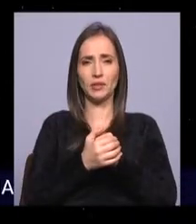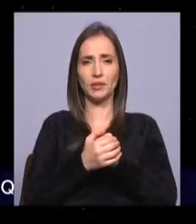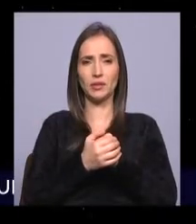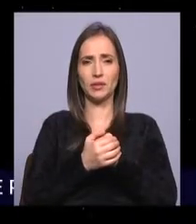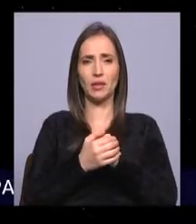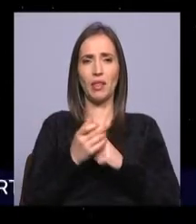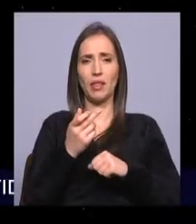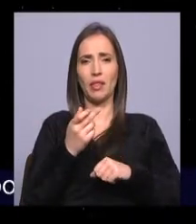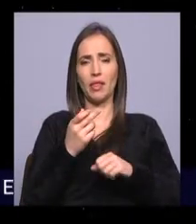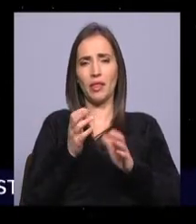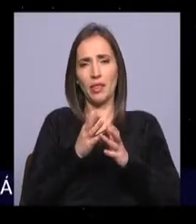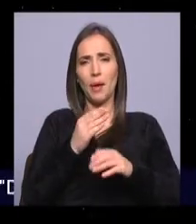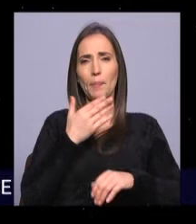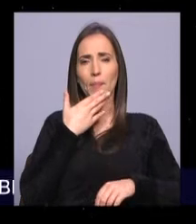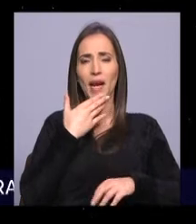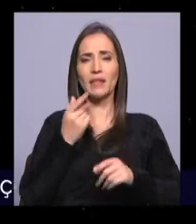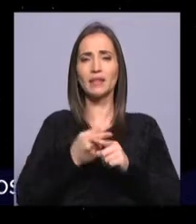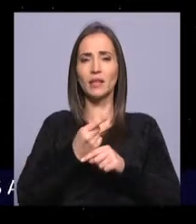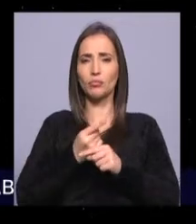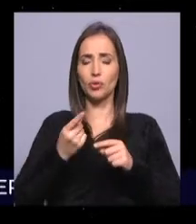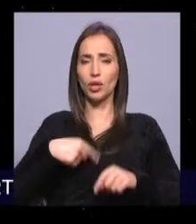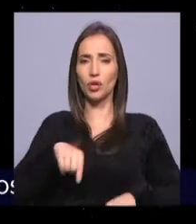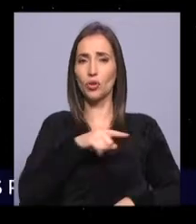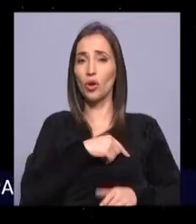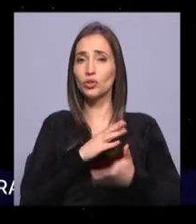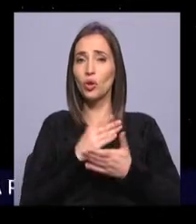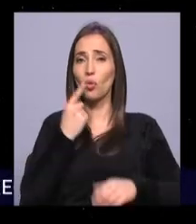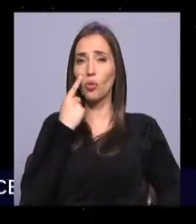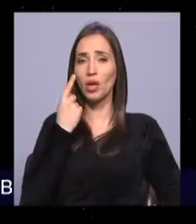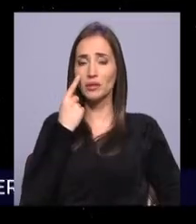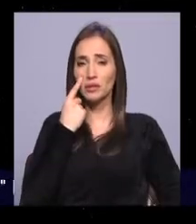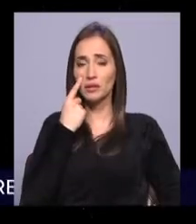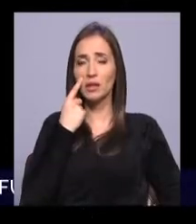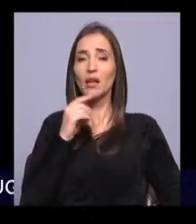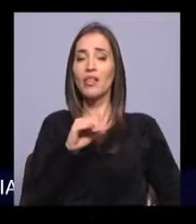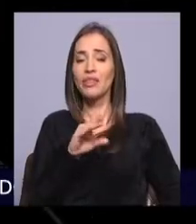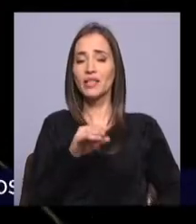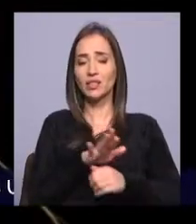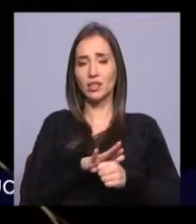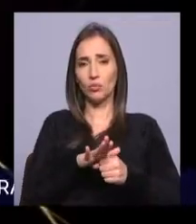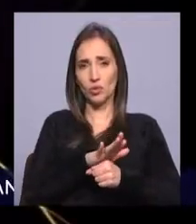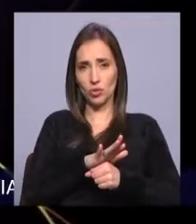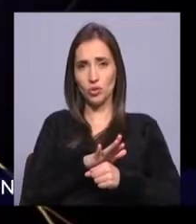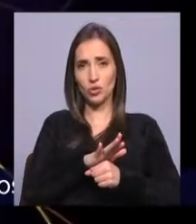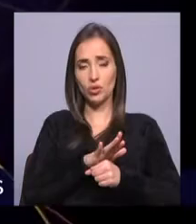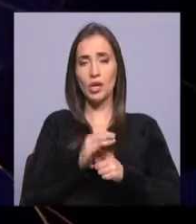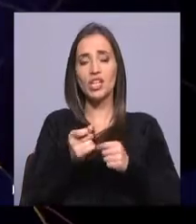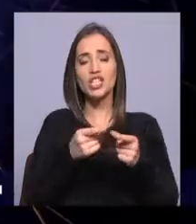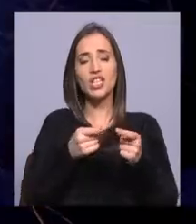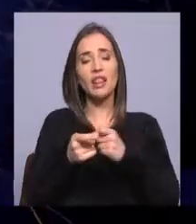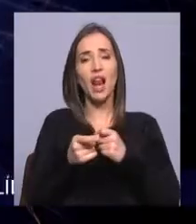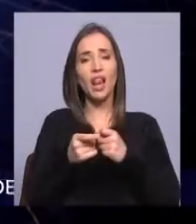Porquê é que esta notícia é interessante? Nós só conhecemos 10 casos daquilo que chamam novas recorrentes, ou seja, de estrelas anã brancas